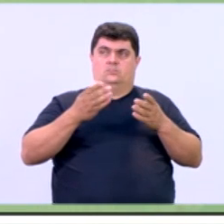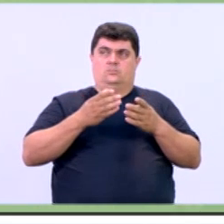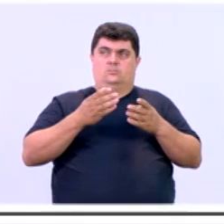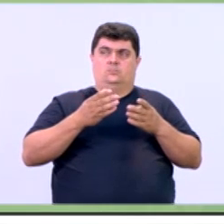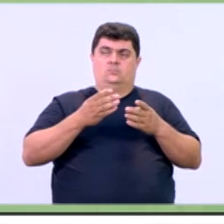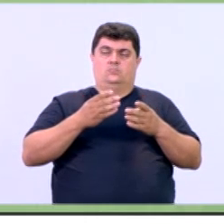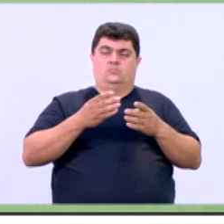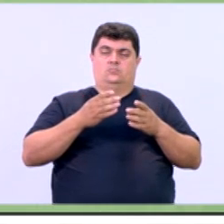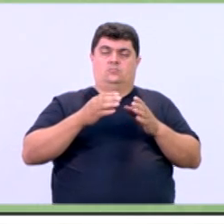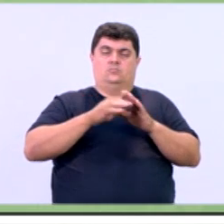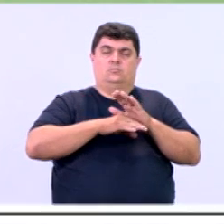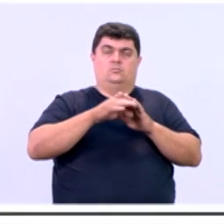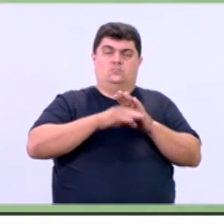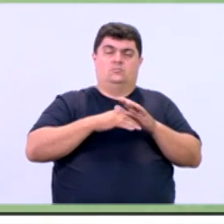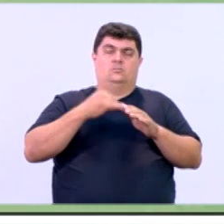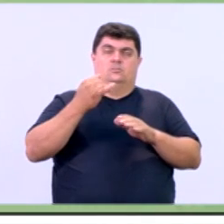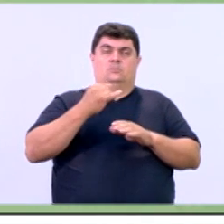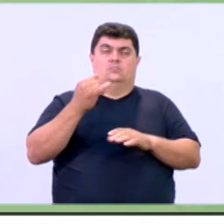tá?